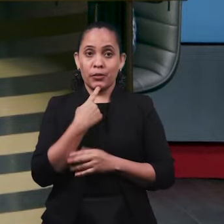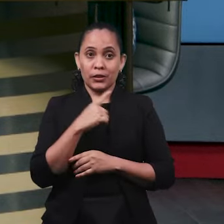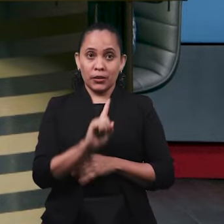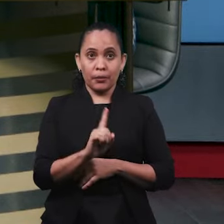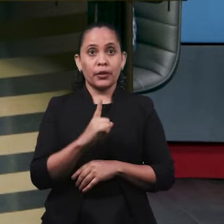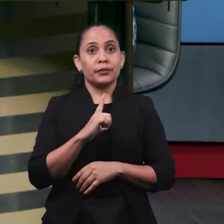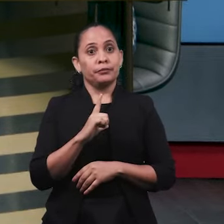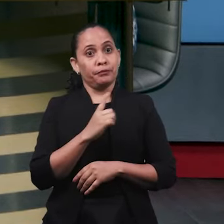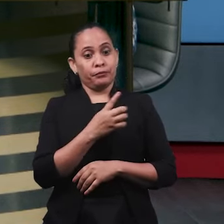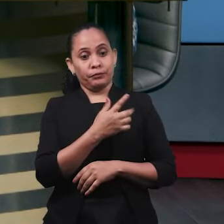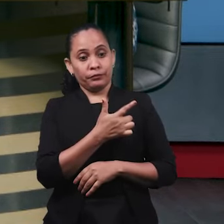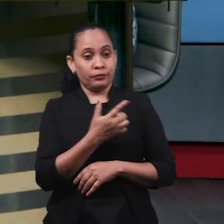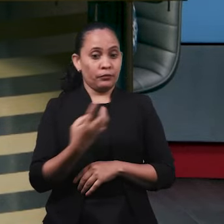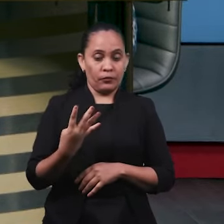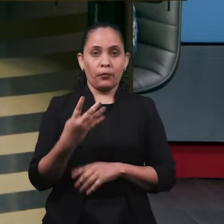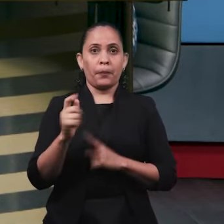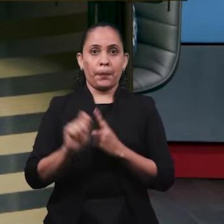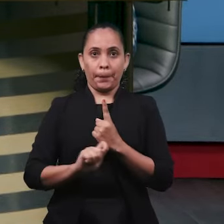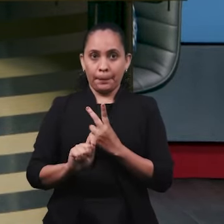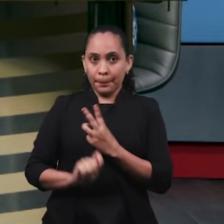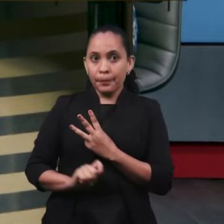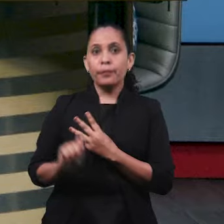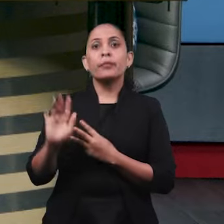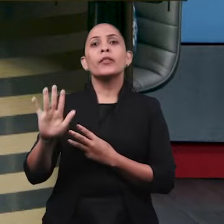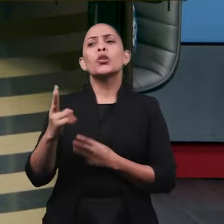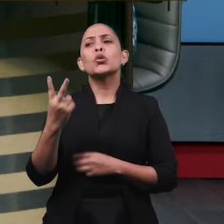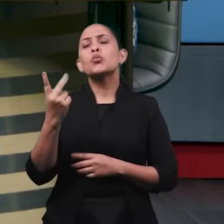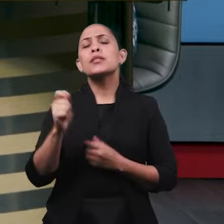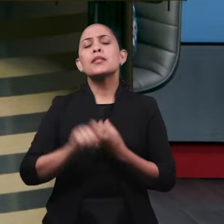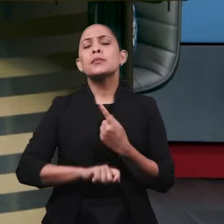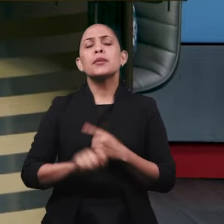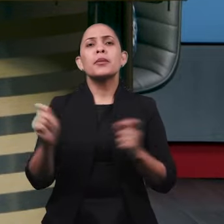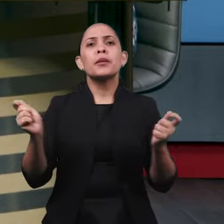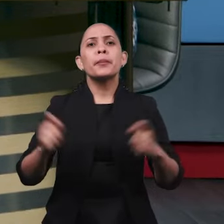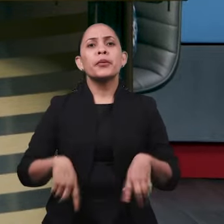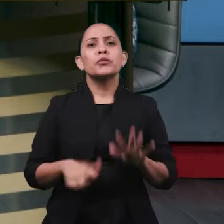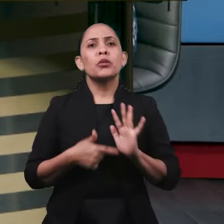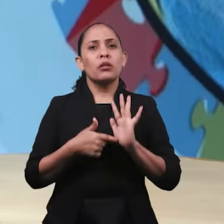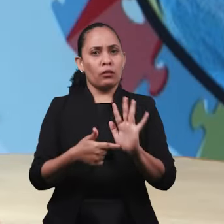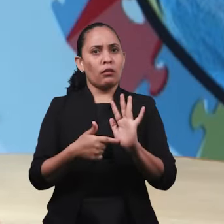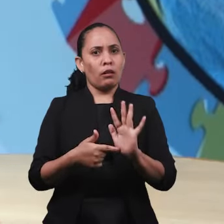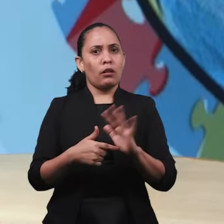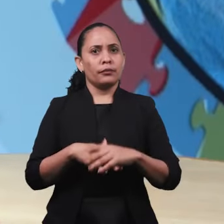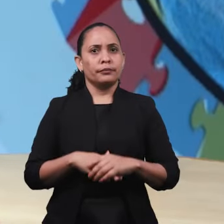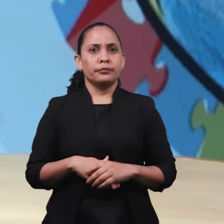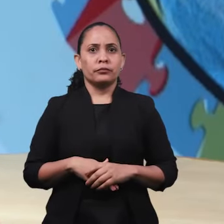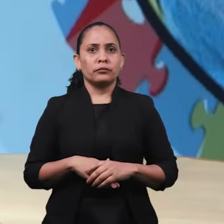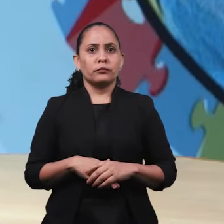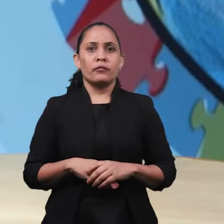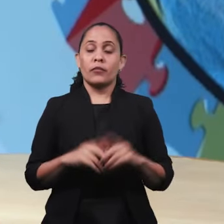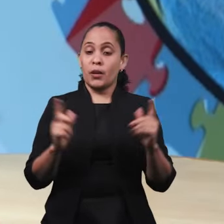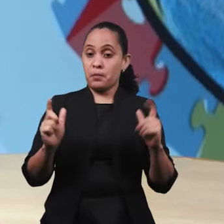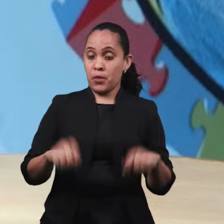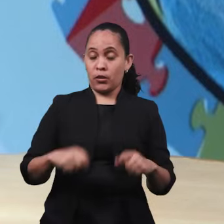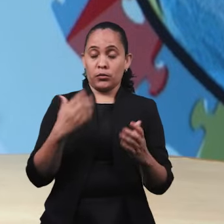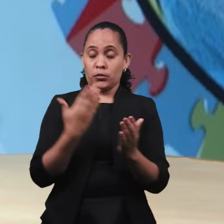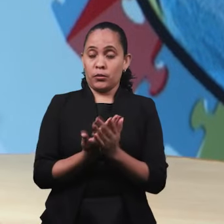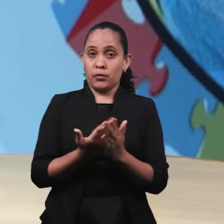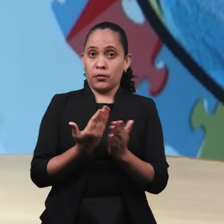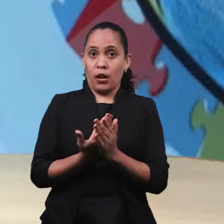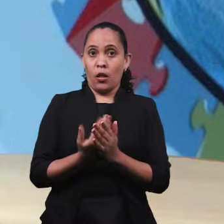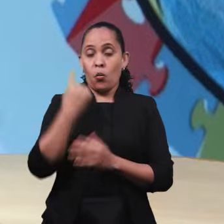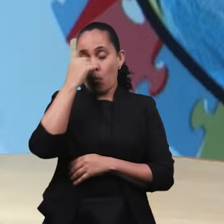por semana, serão 24 semanas, que dá 6 meses. Se forem 2 aulas por semana, porque você pode colocar uma aula e outra no mesmo dia. Você dá